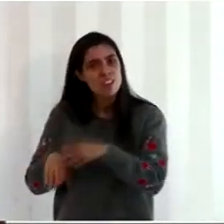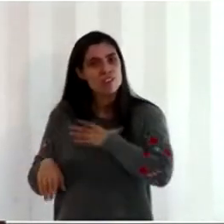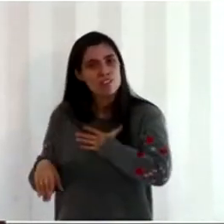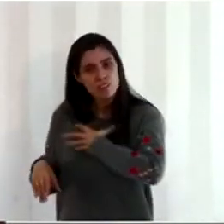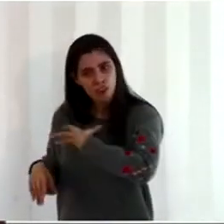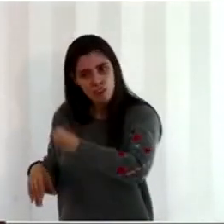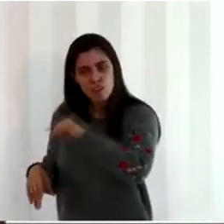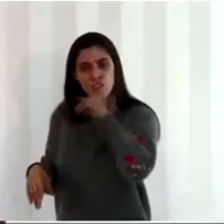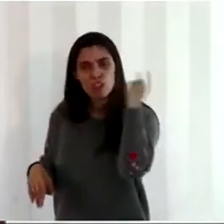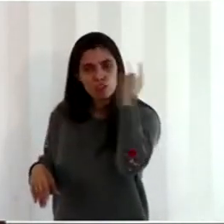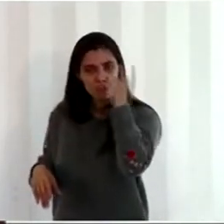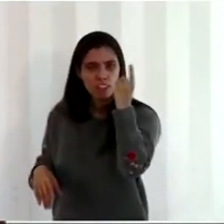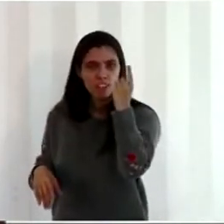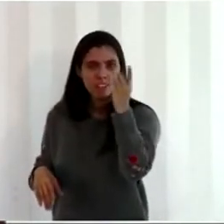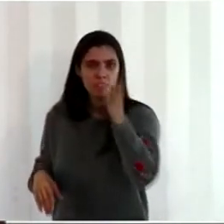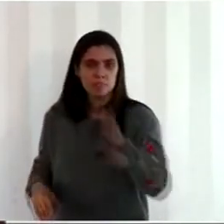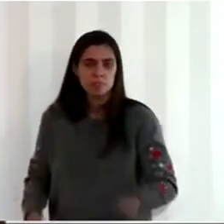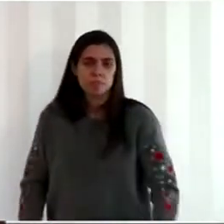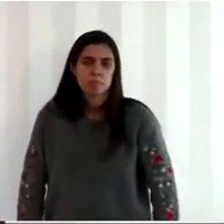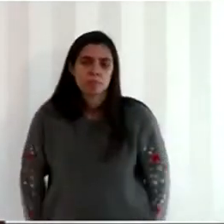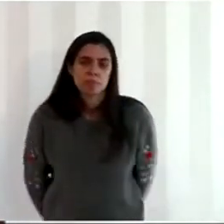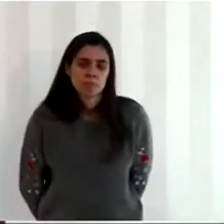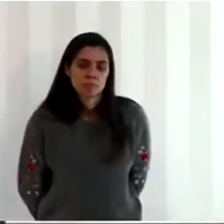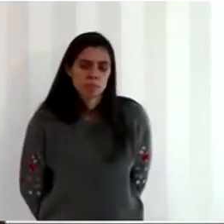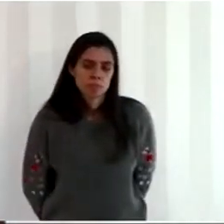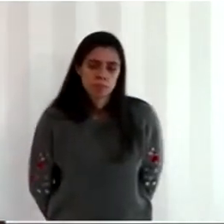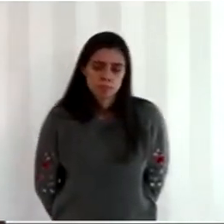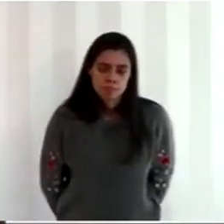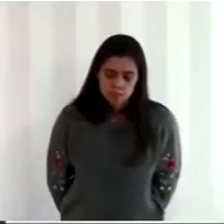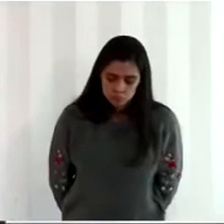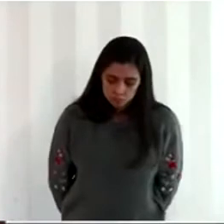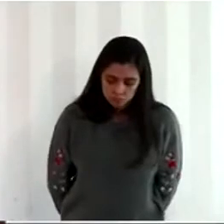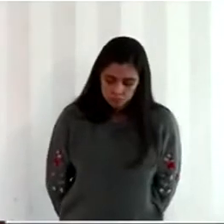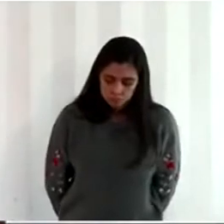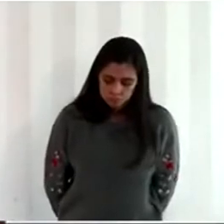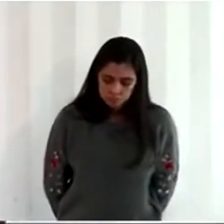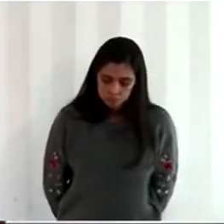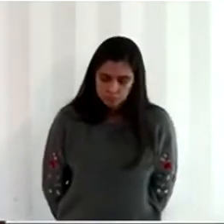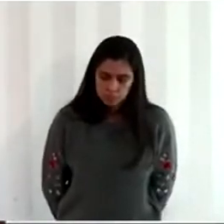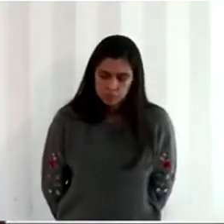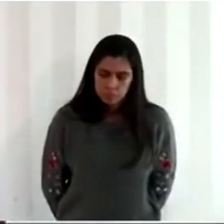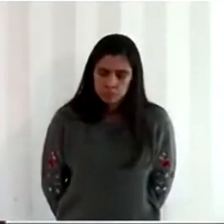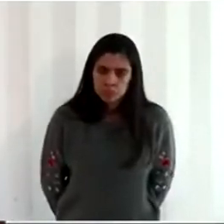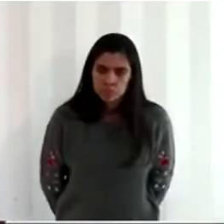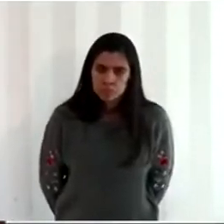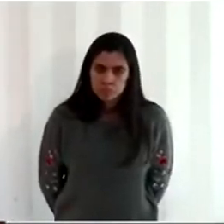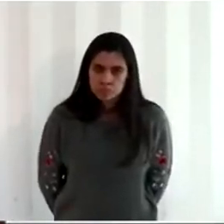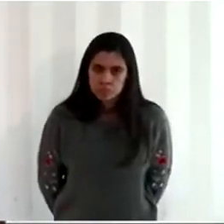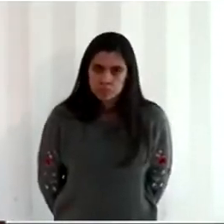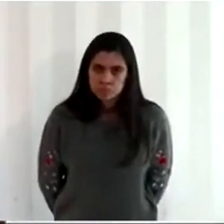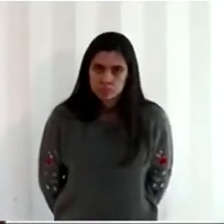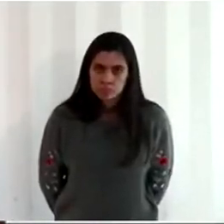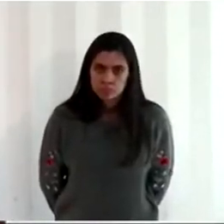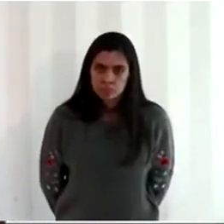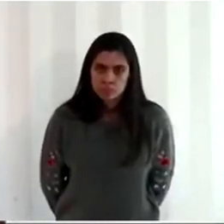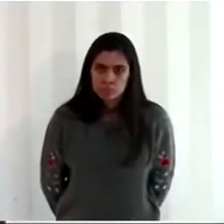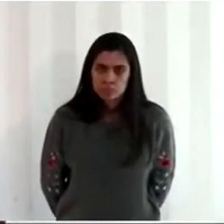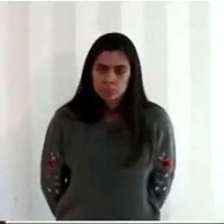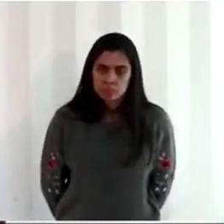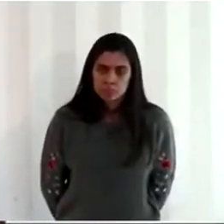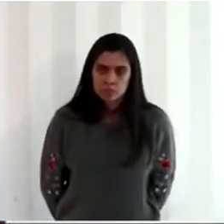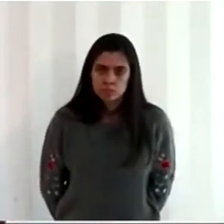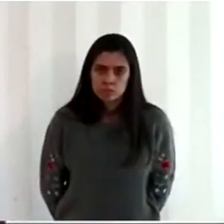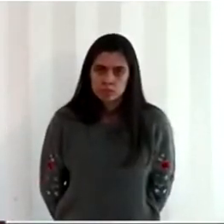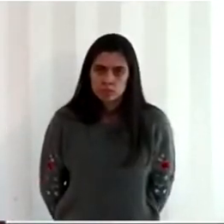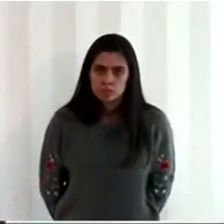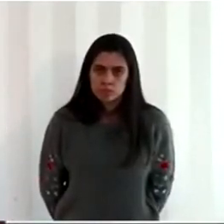sofrendo consequências por causa do erro, do pecado. Os sacerdotes são confrontados com uma vida santa que eles devem ter, não só